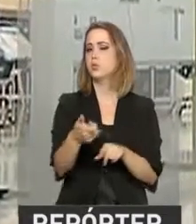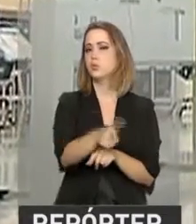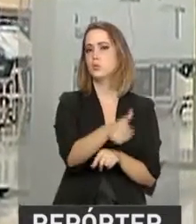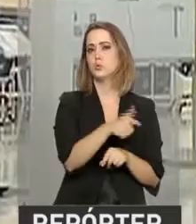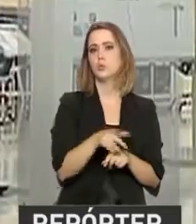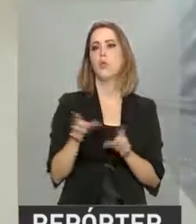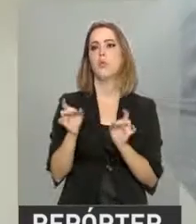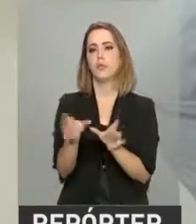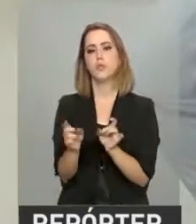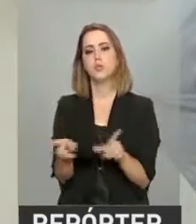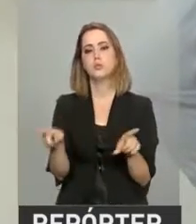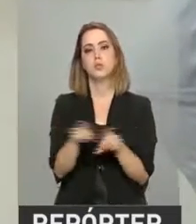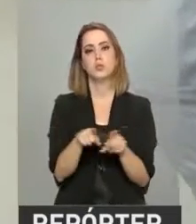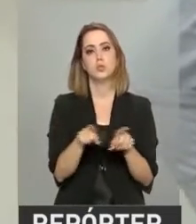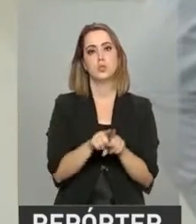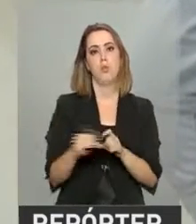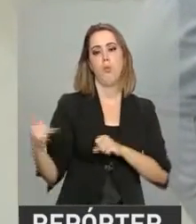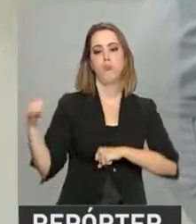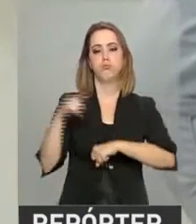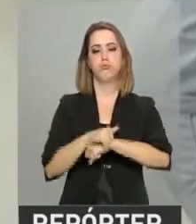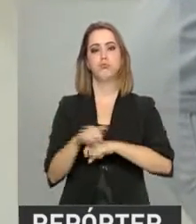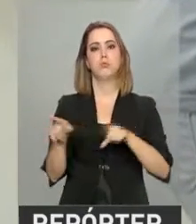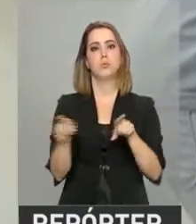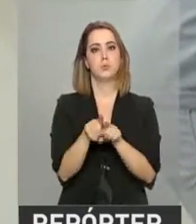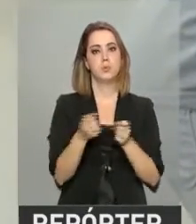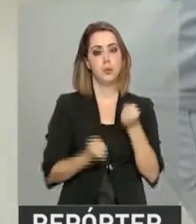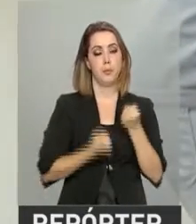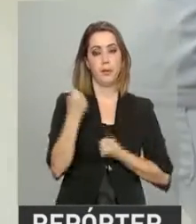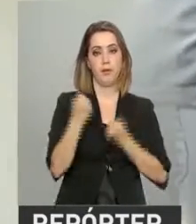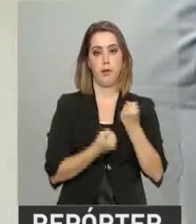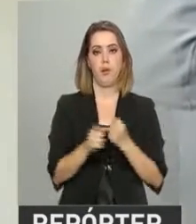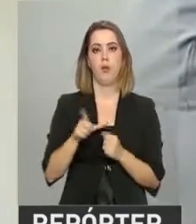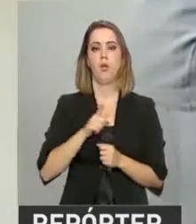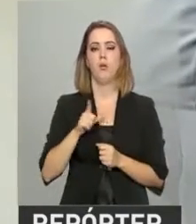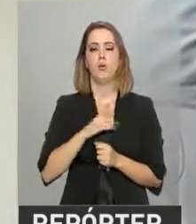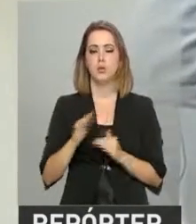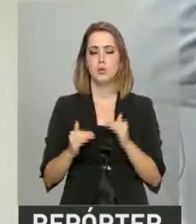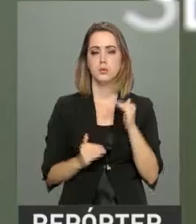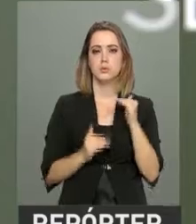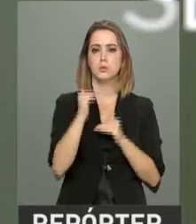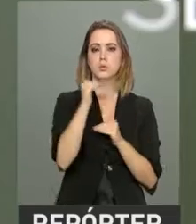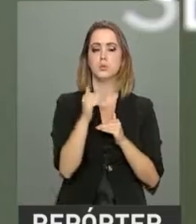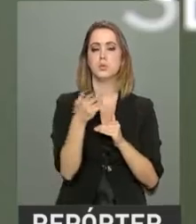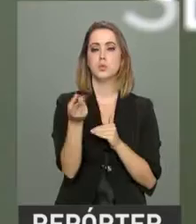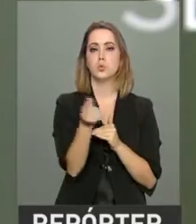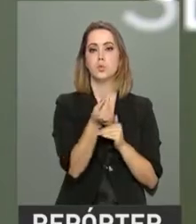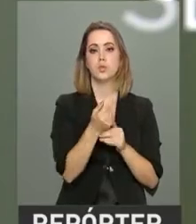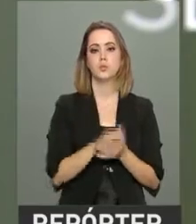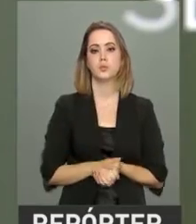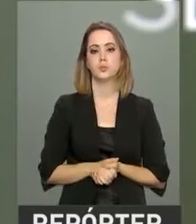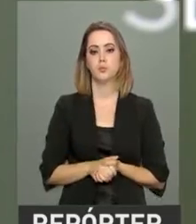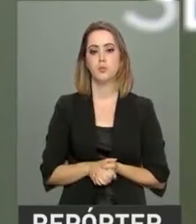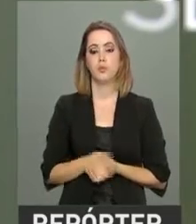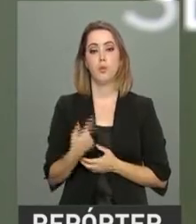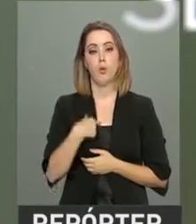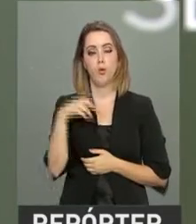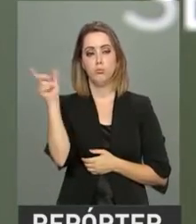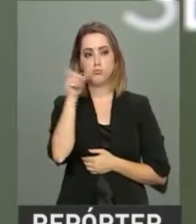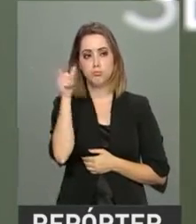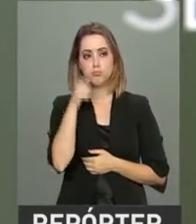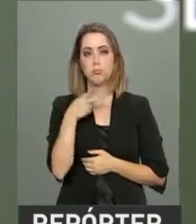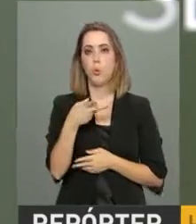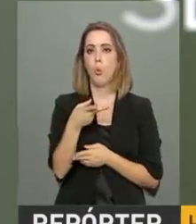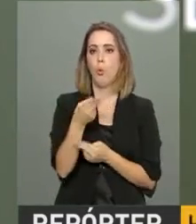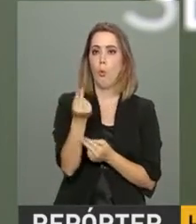brasileiros em setembro houve aumento no preço dos produtos exportados chamou a atenção um aumento dos preços dos bens importados